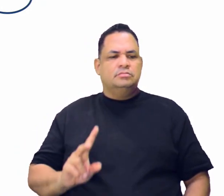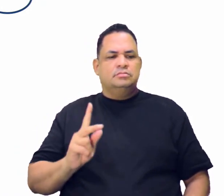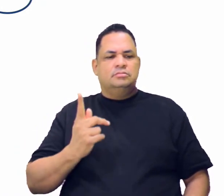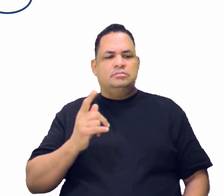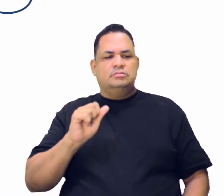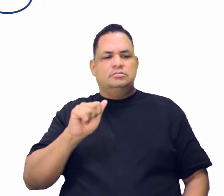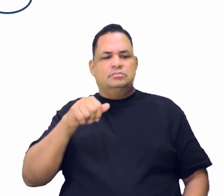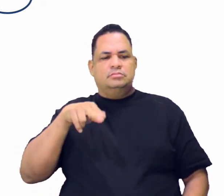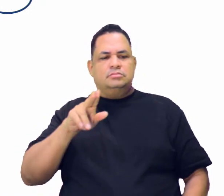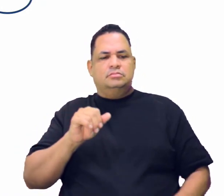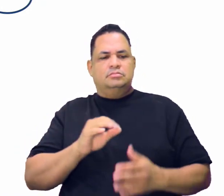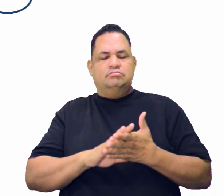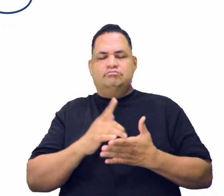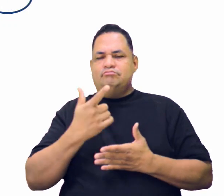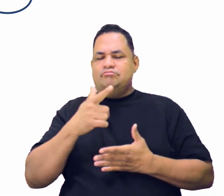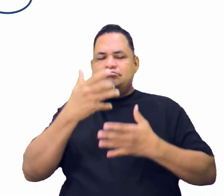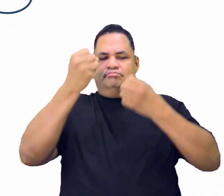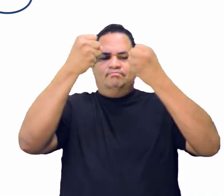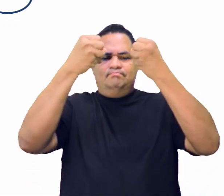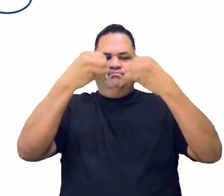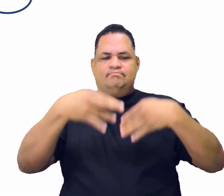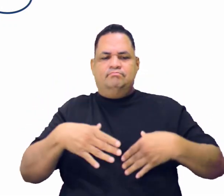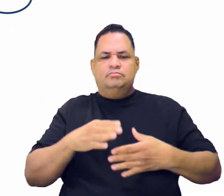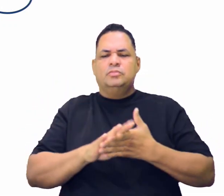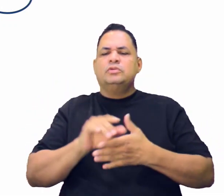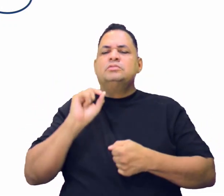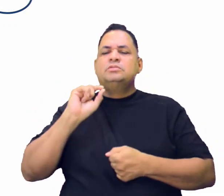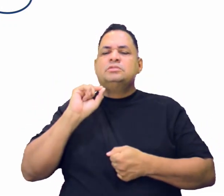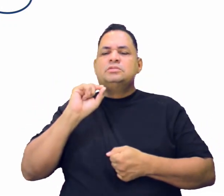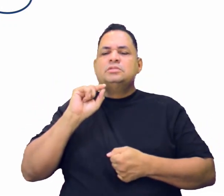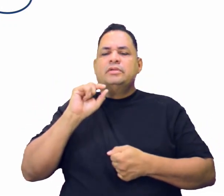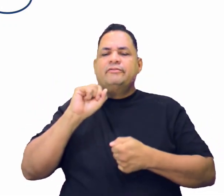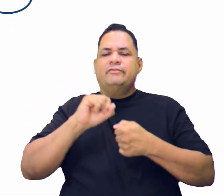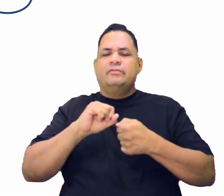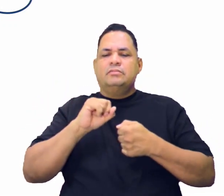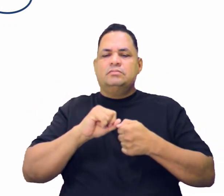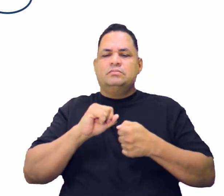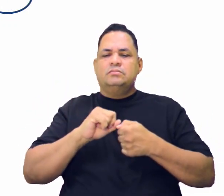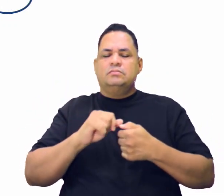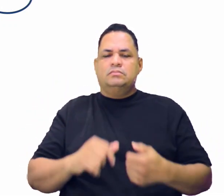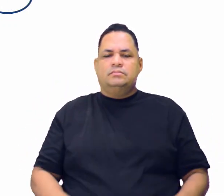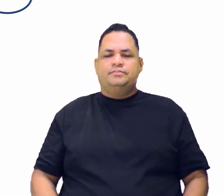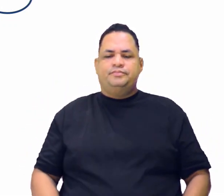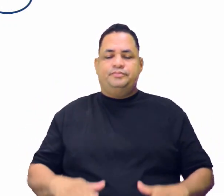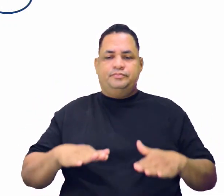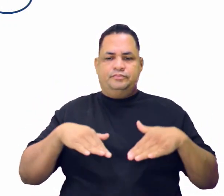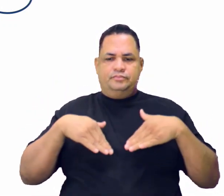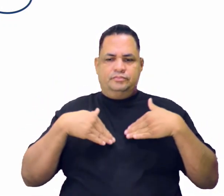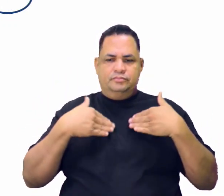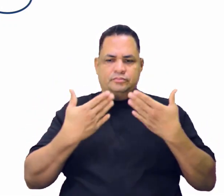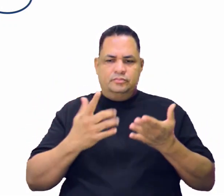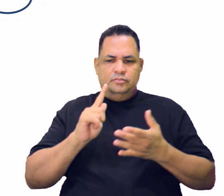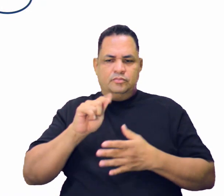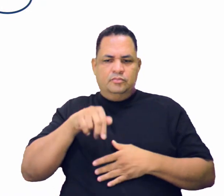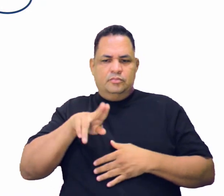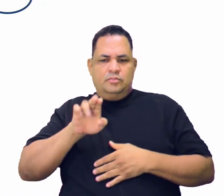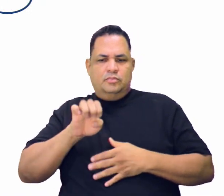Há um que inexplicável em sua atitude. Então, quando o